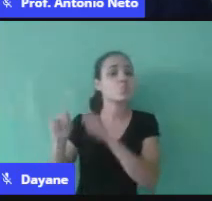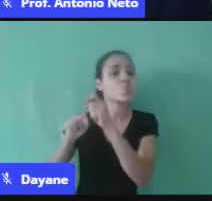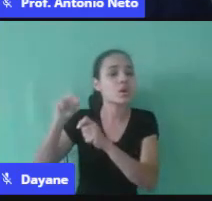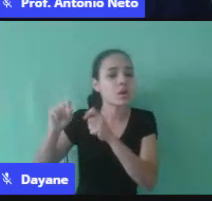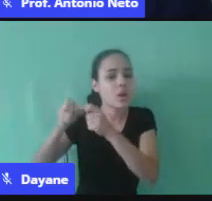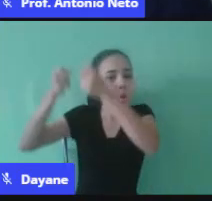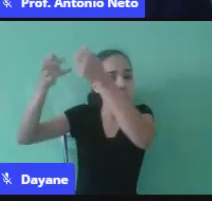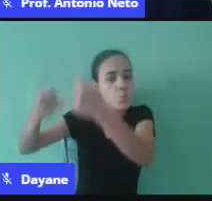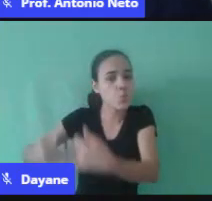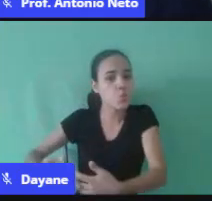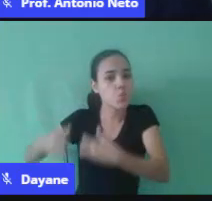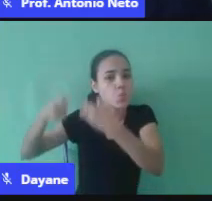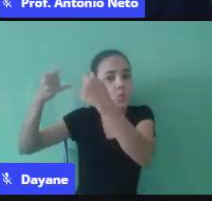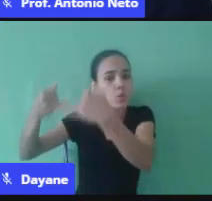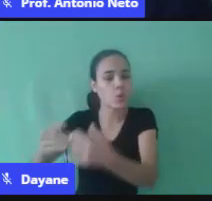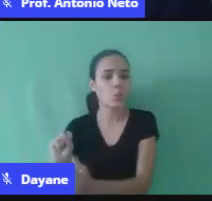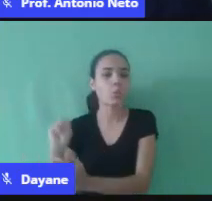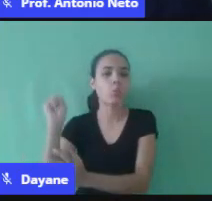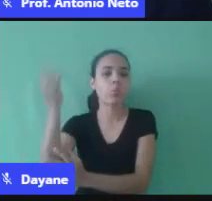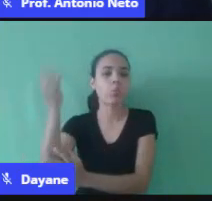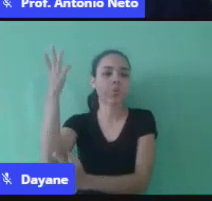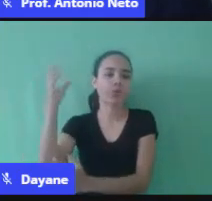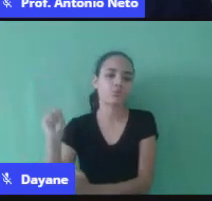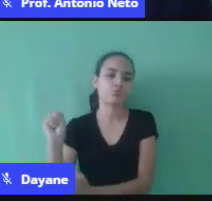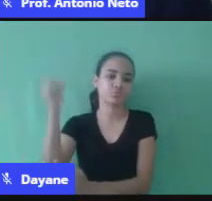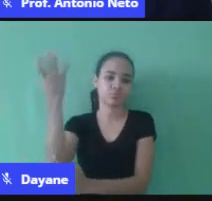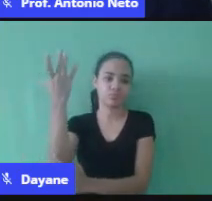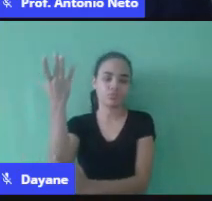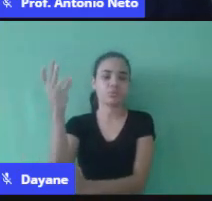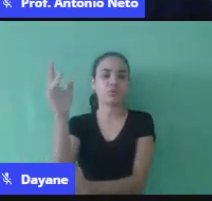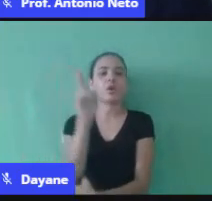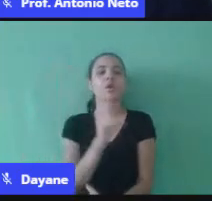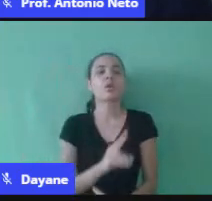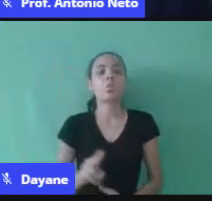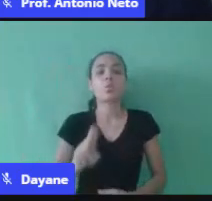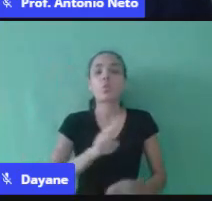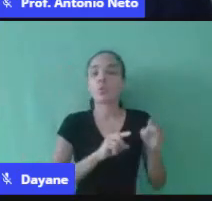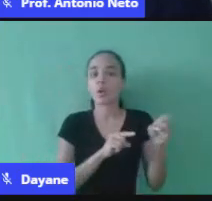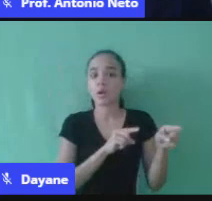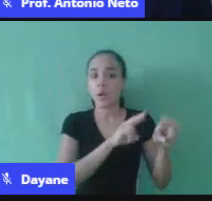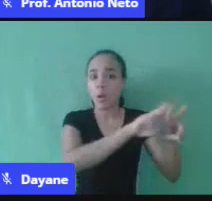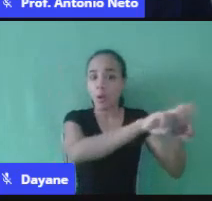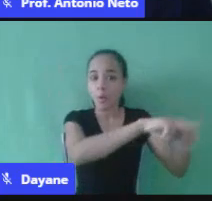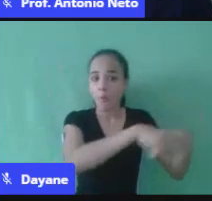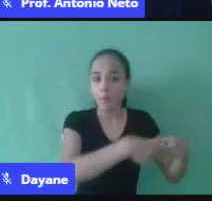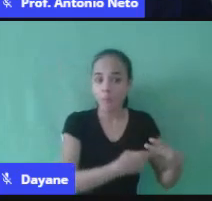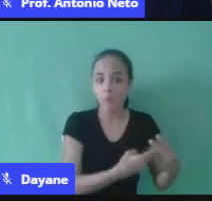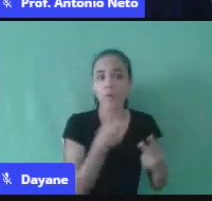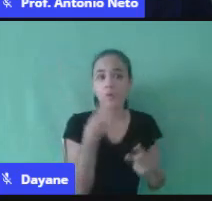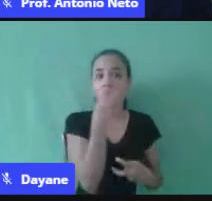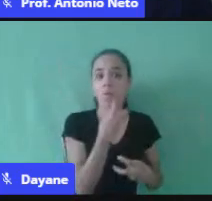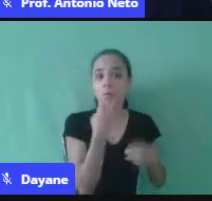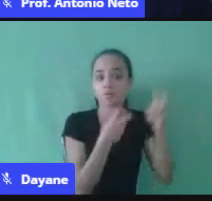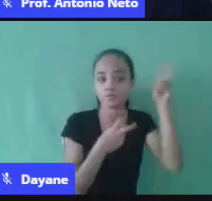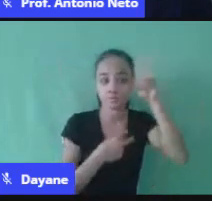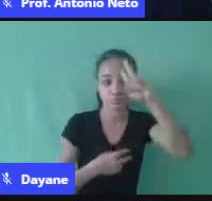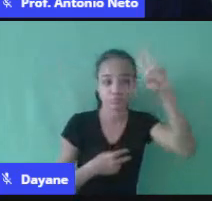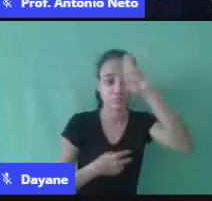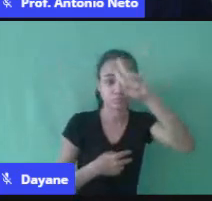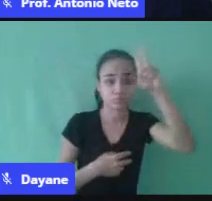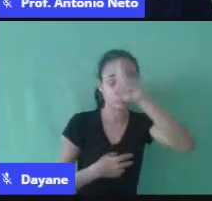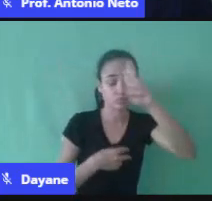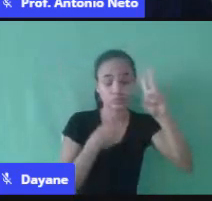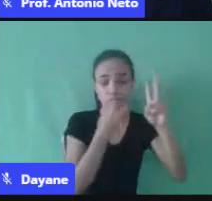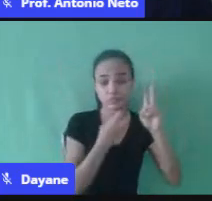dos fatos, e por meio da história oral, resgatar a história como um todo, utilizando